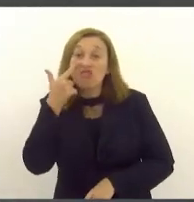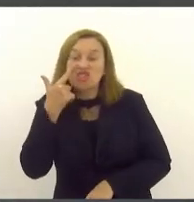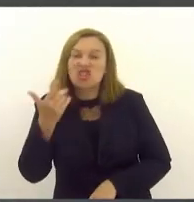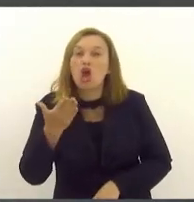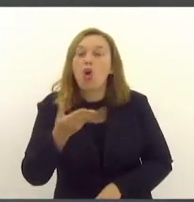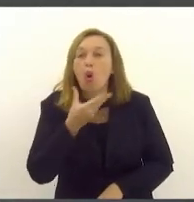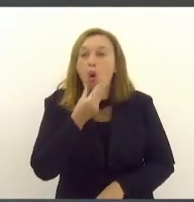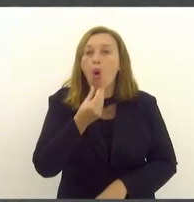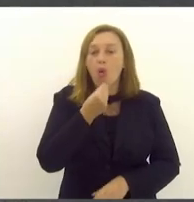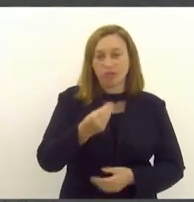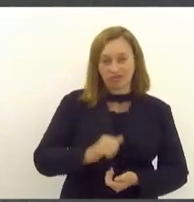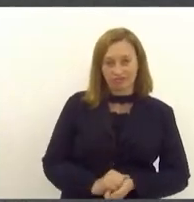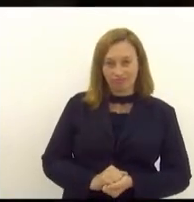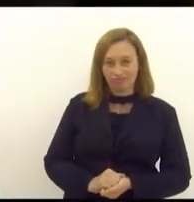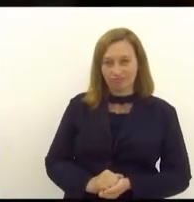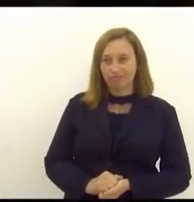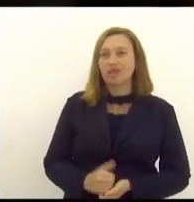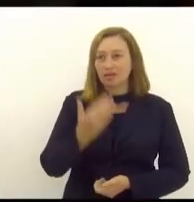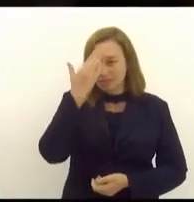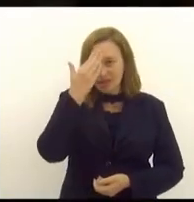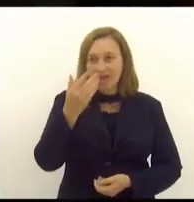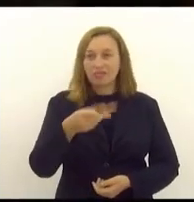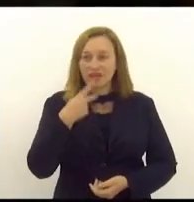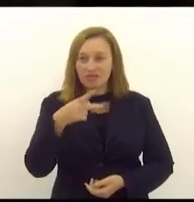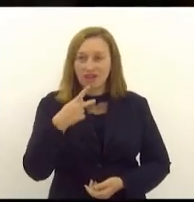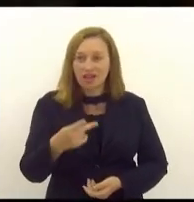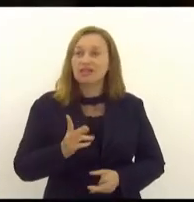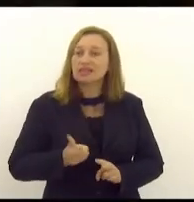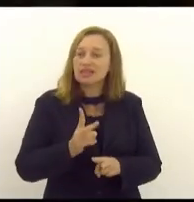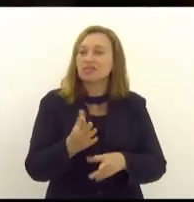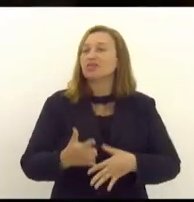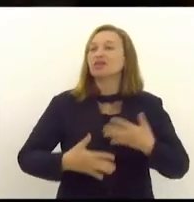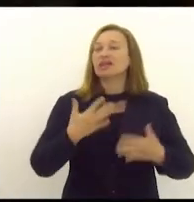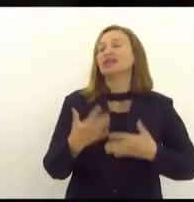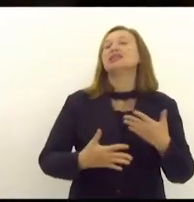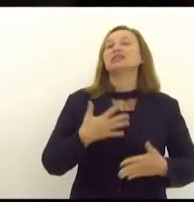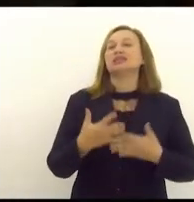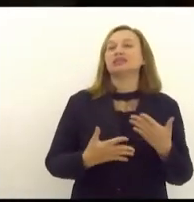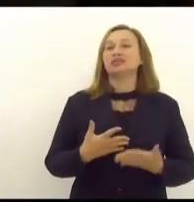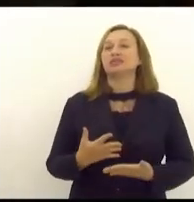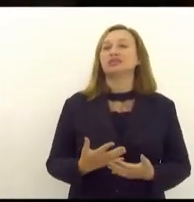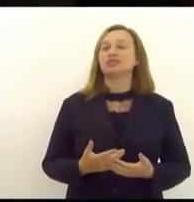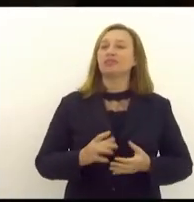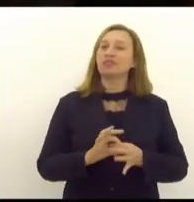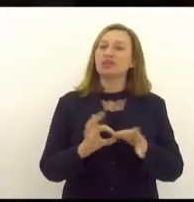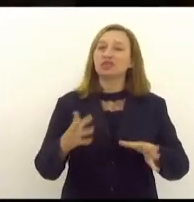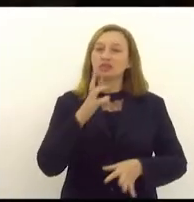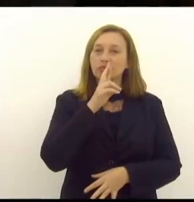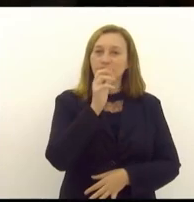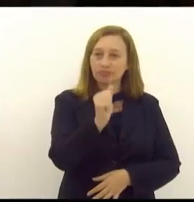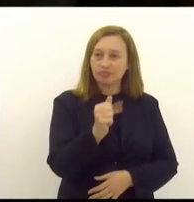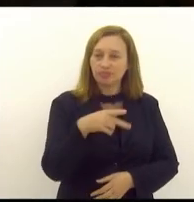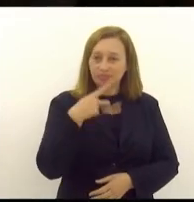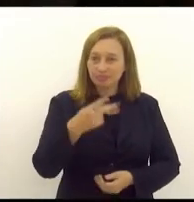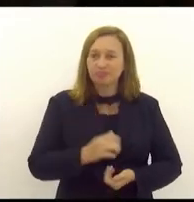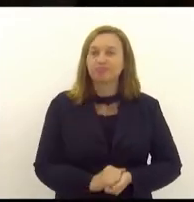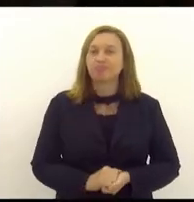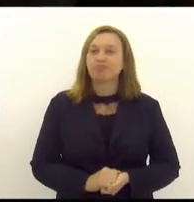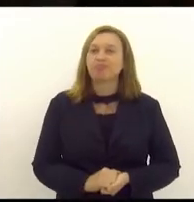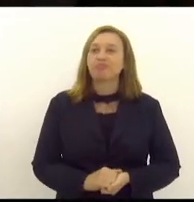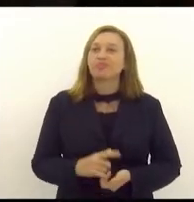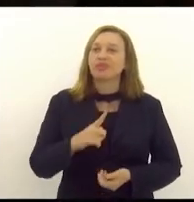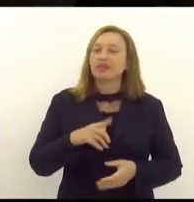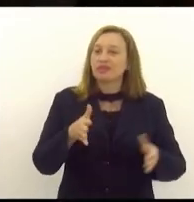homem para isso obrigado obrigado pelas palavras É sempre um prazer dar parte do deputado Rodrigo Amorim nós